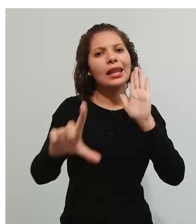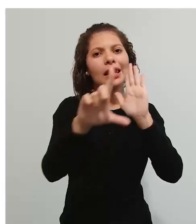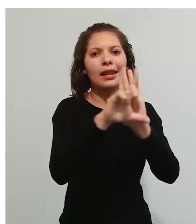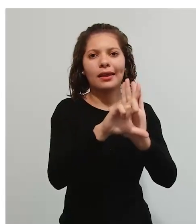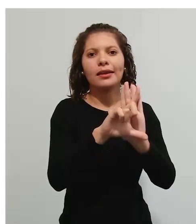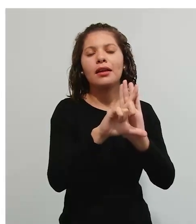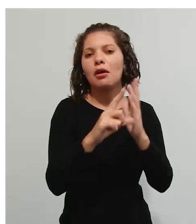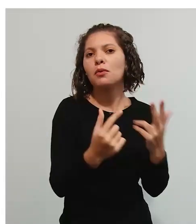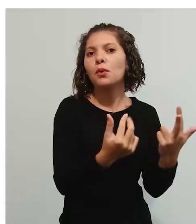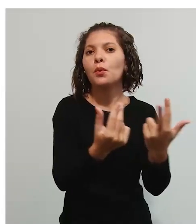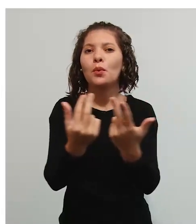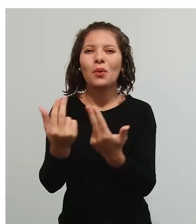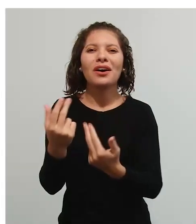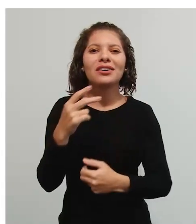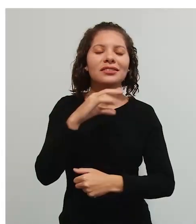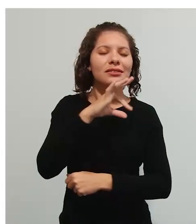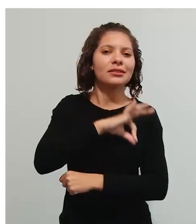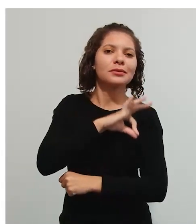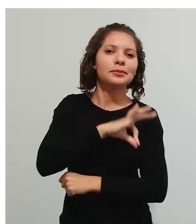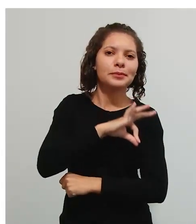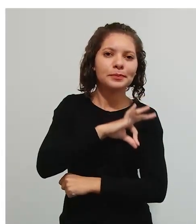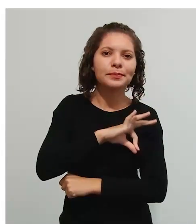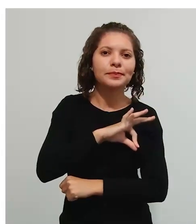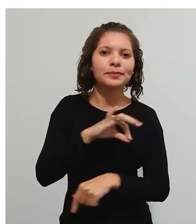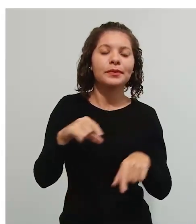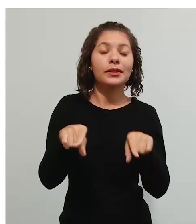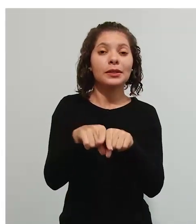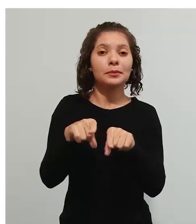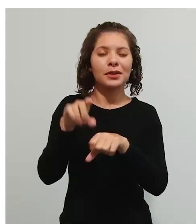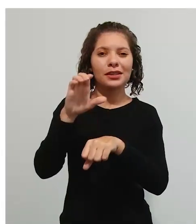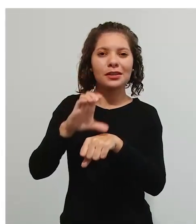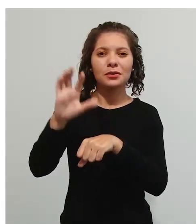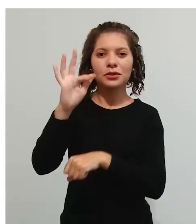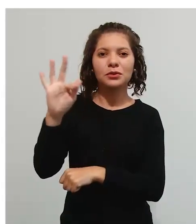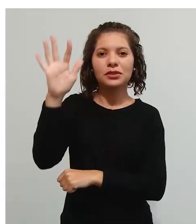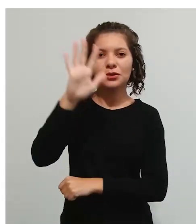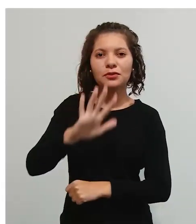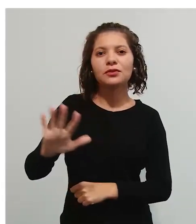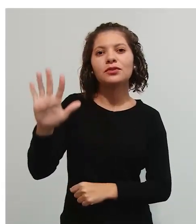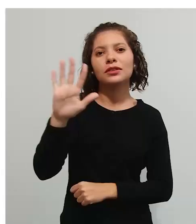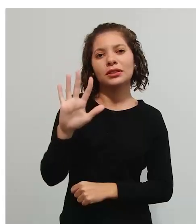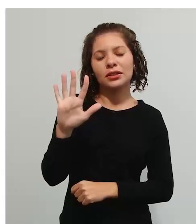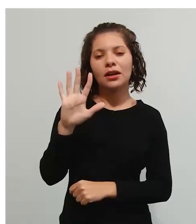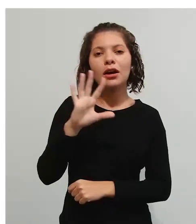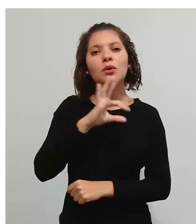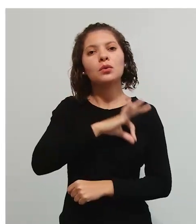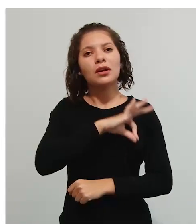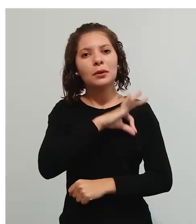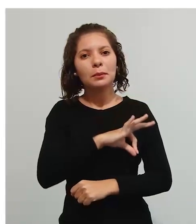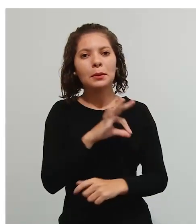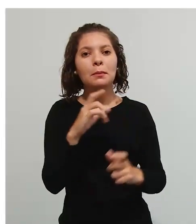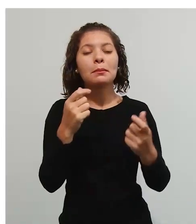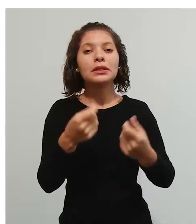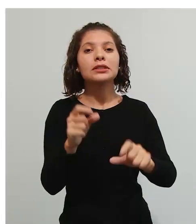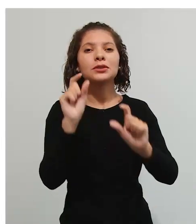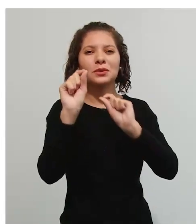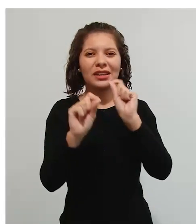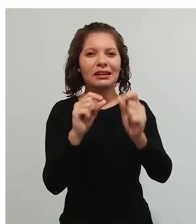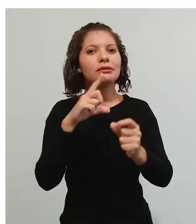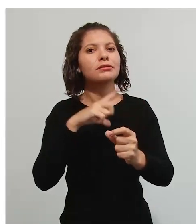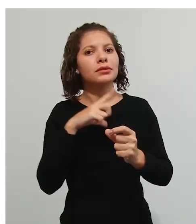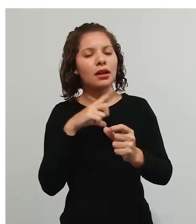empregado significa dizer que aquele cidadão ou cidadã está submetido, às normas da CLT. E se ele sofrer